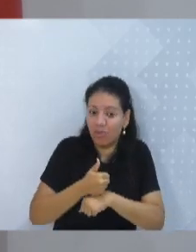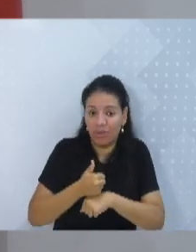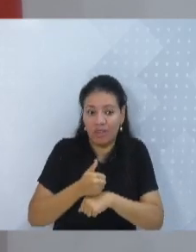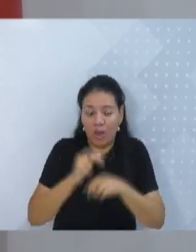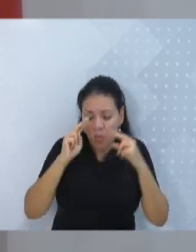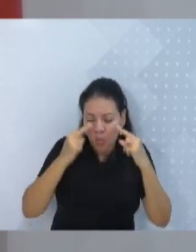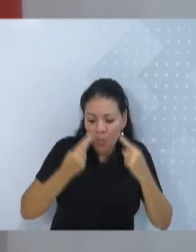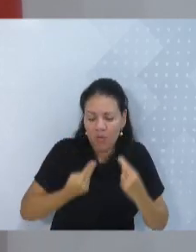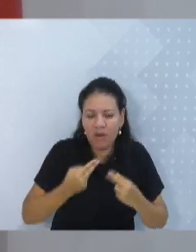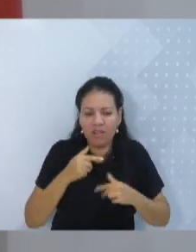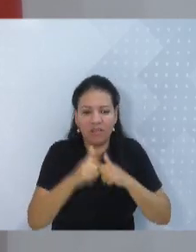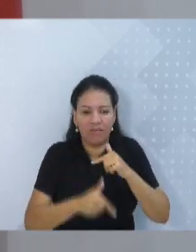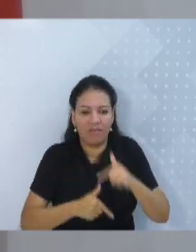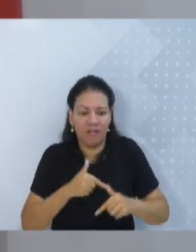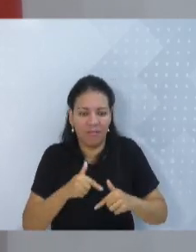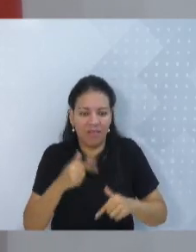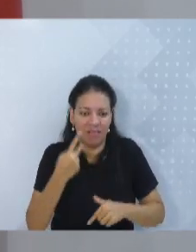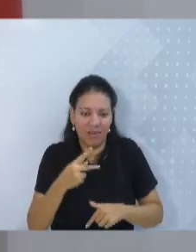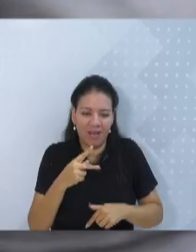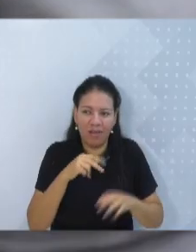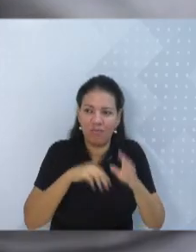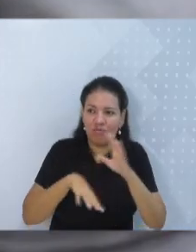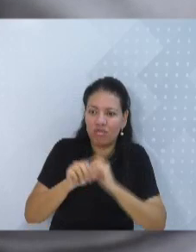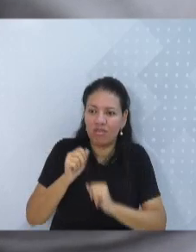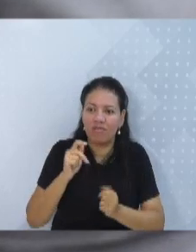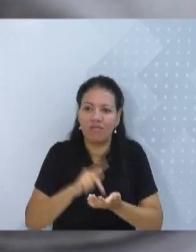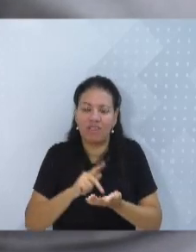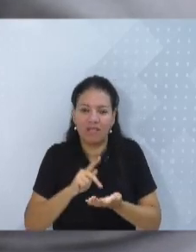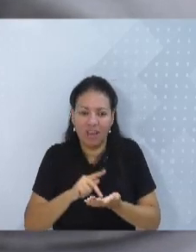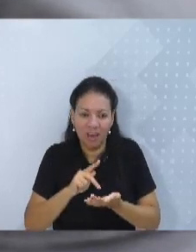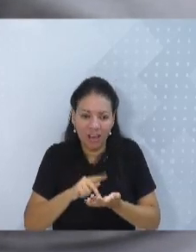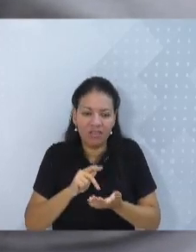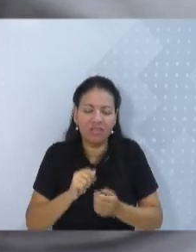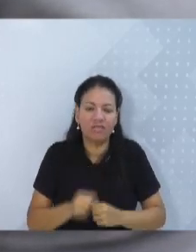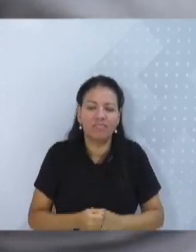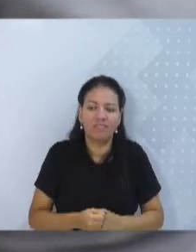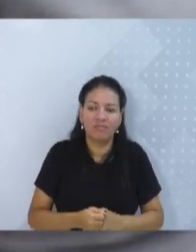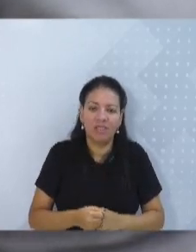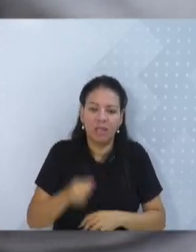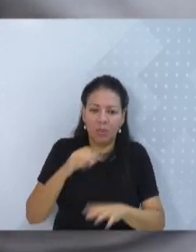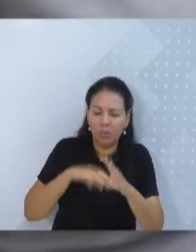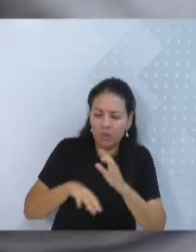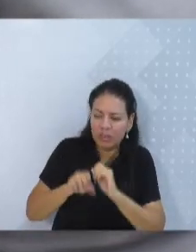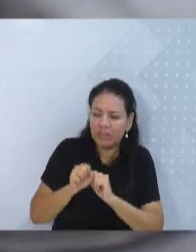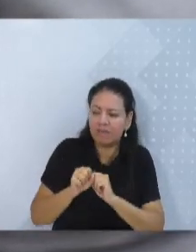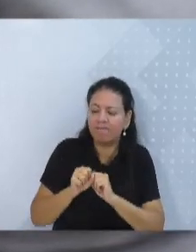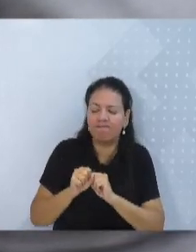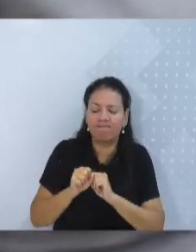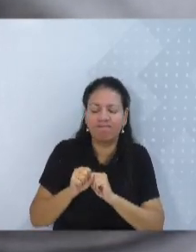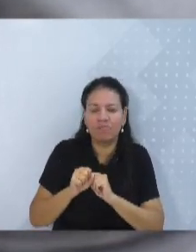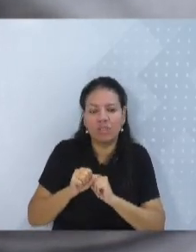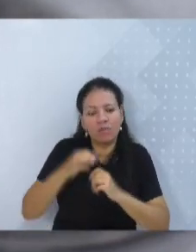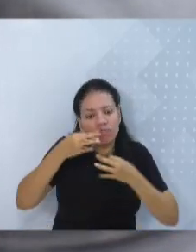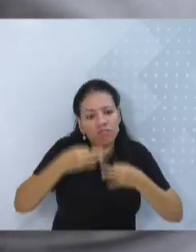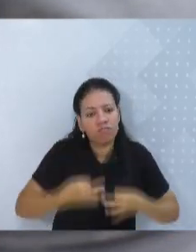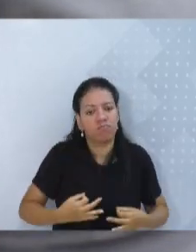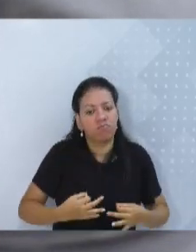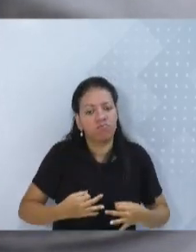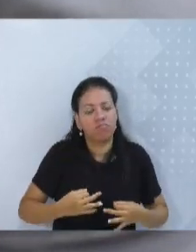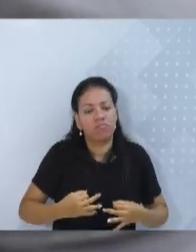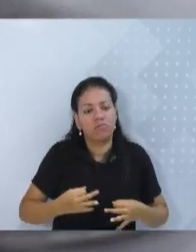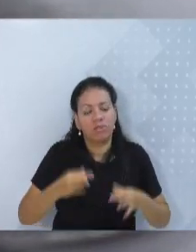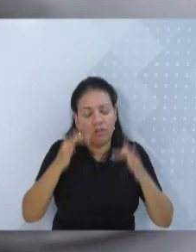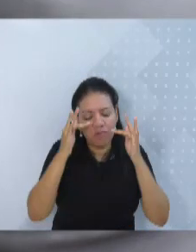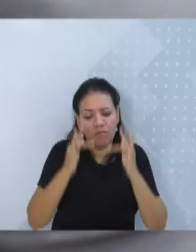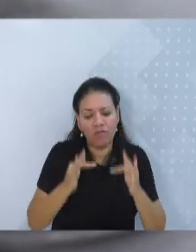humana o seu trabalho sempre buscando verdade sempre buscando ser autêntica e fiel